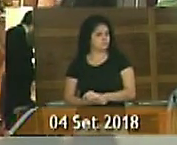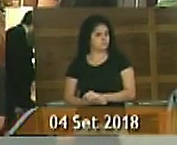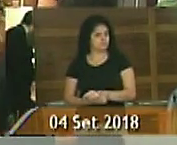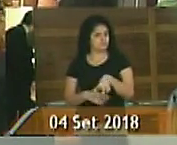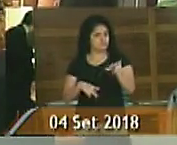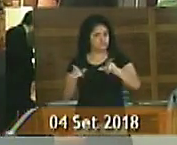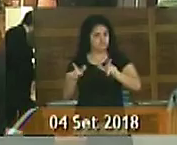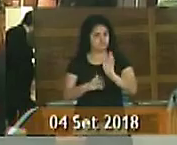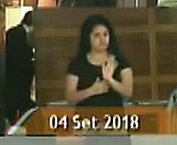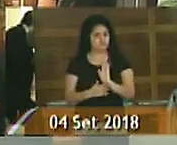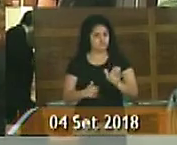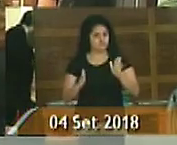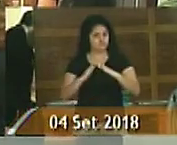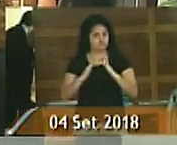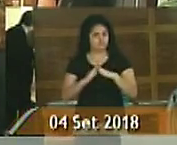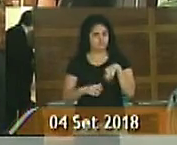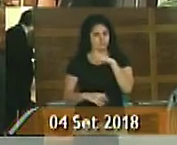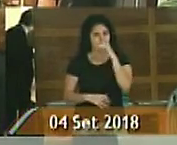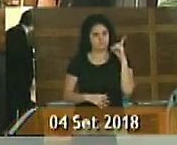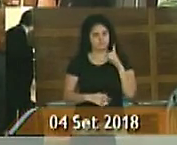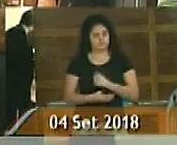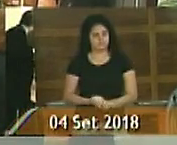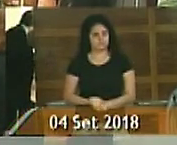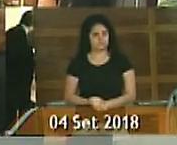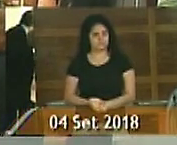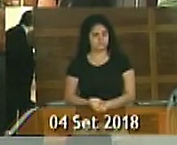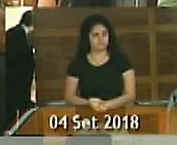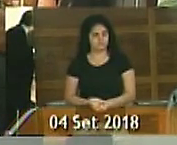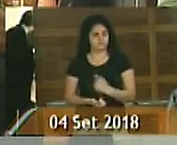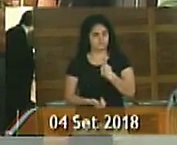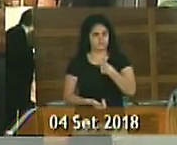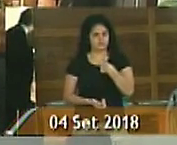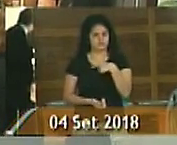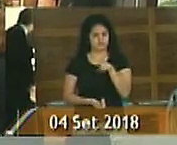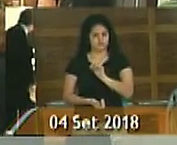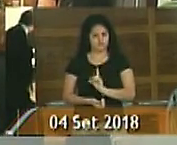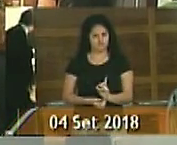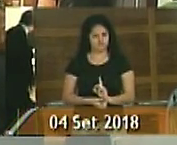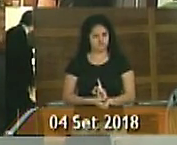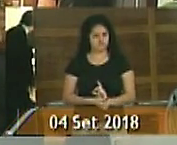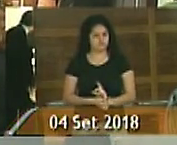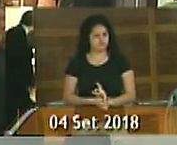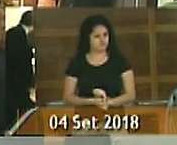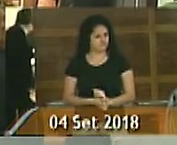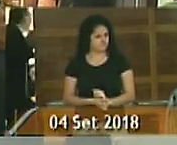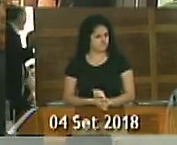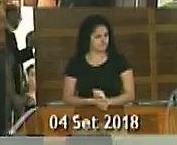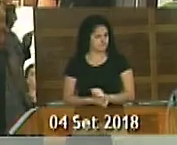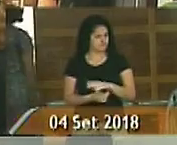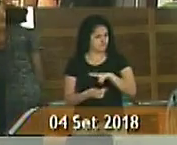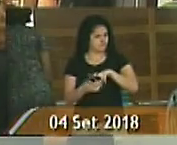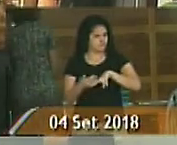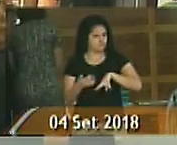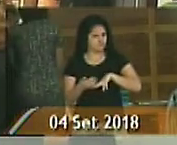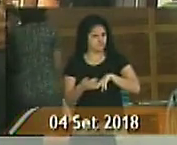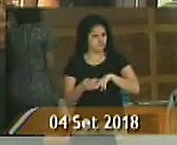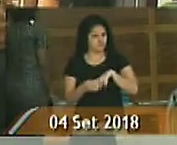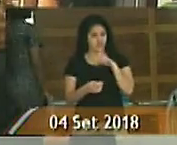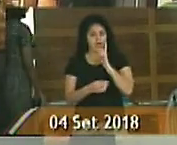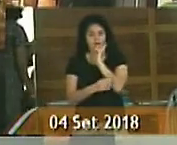assiste em suas residências, bom dia. Não fui eu que lhe